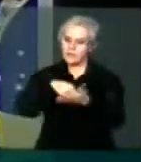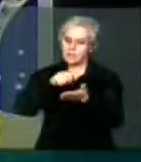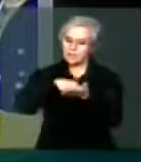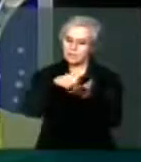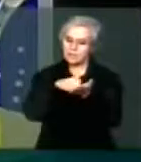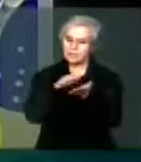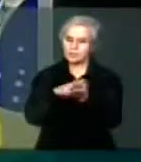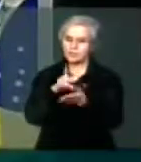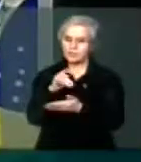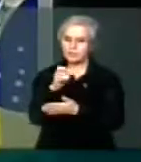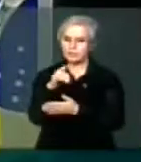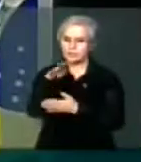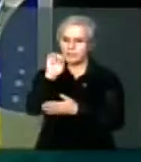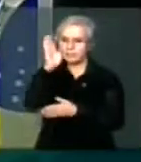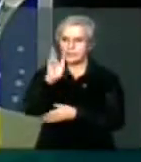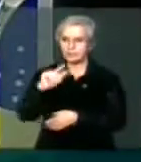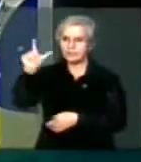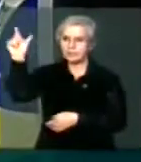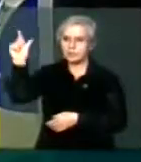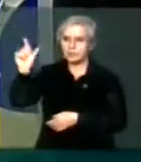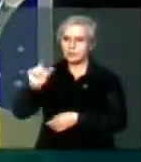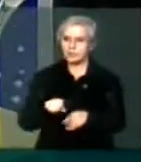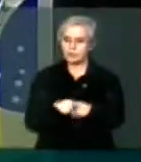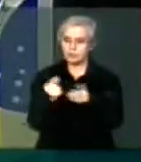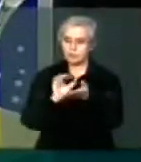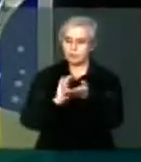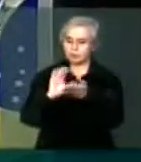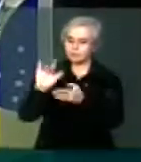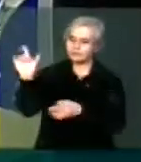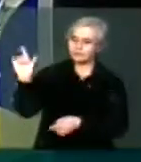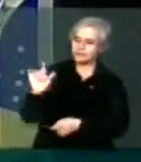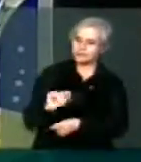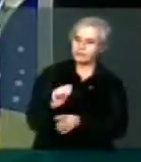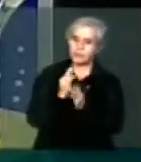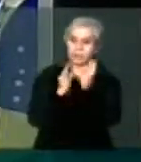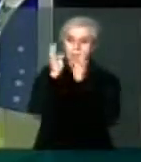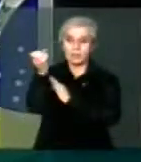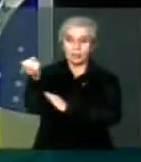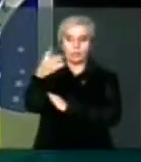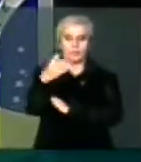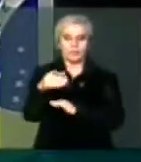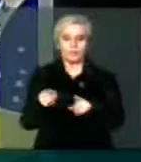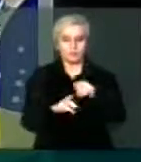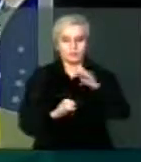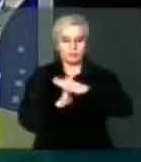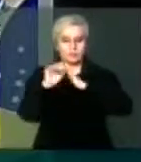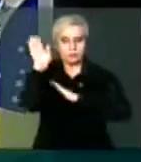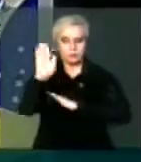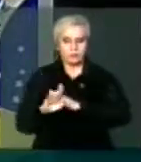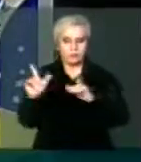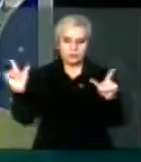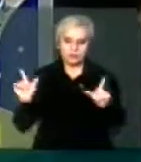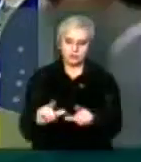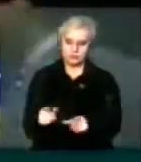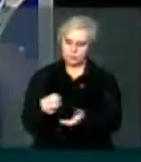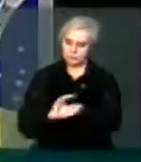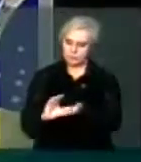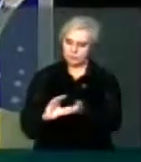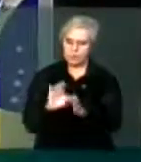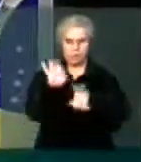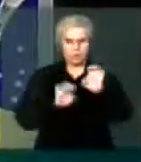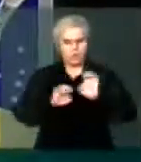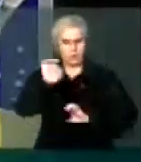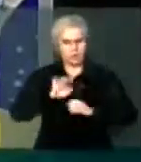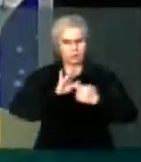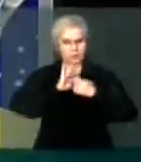Brasil e como vem diminuindo os investimentos em inovação efetuados pelas empresas brasileiras. As estatísticas